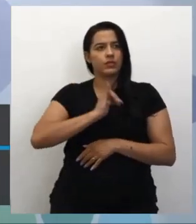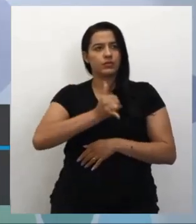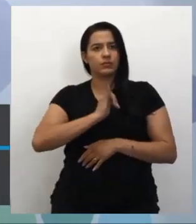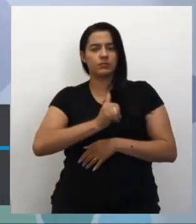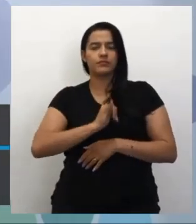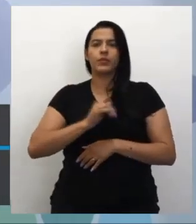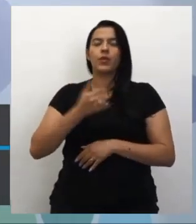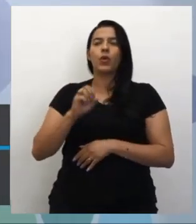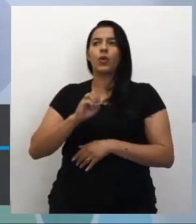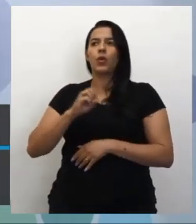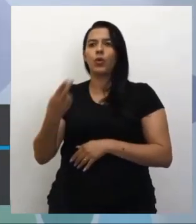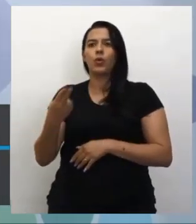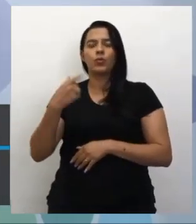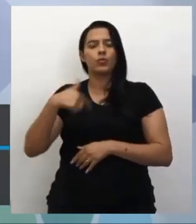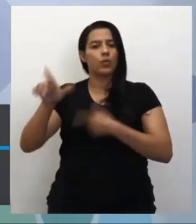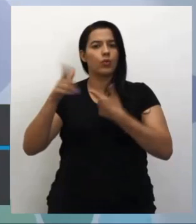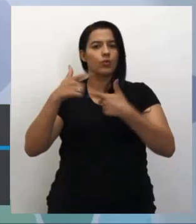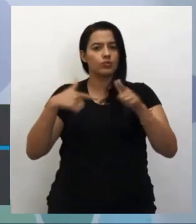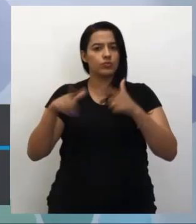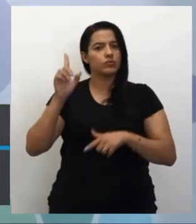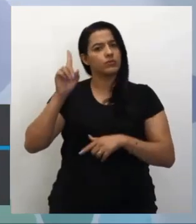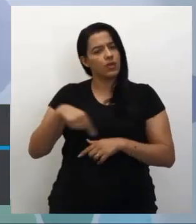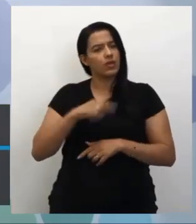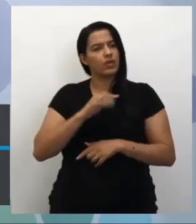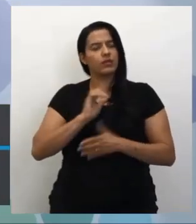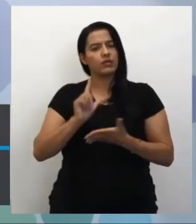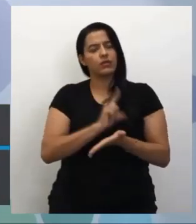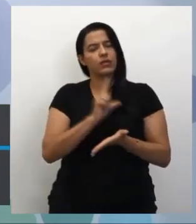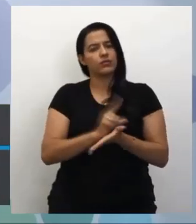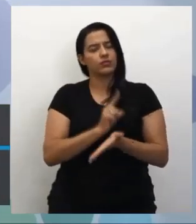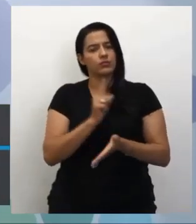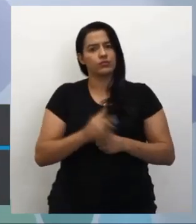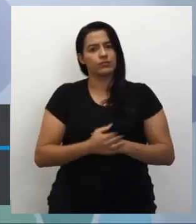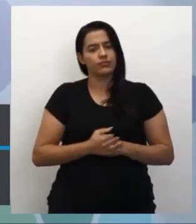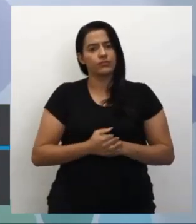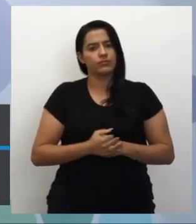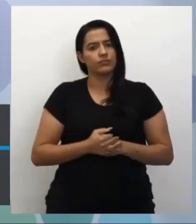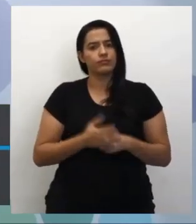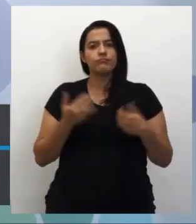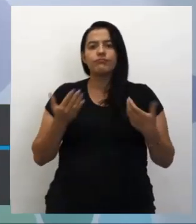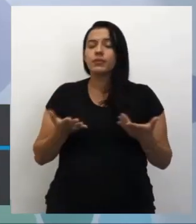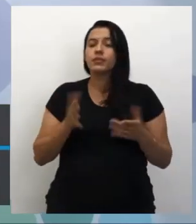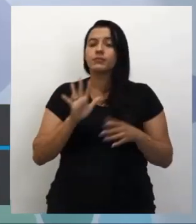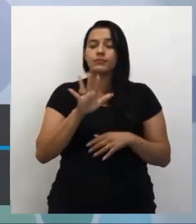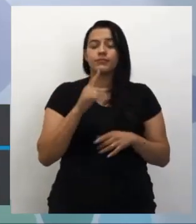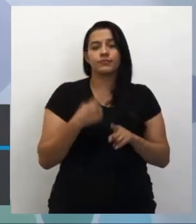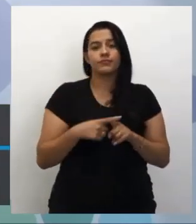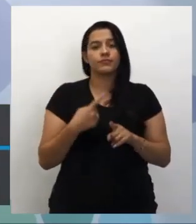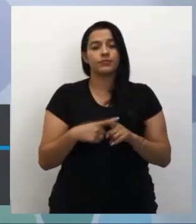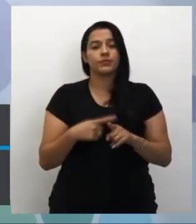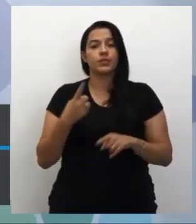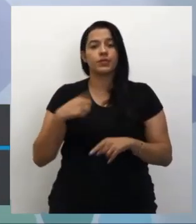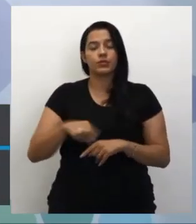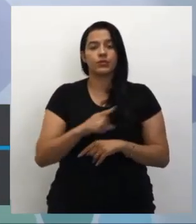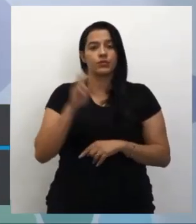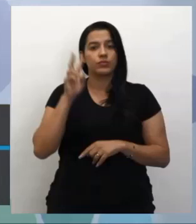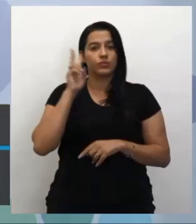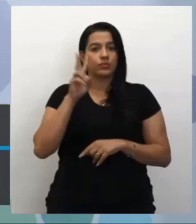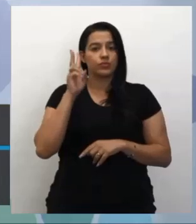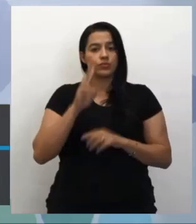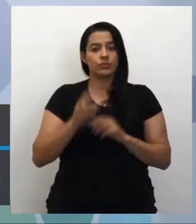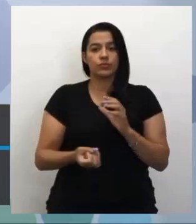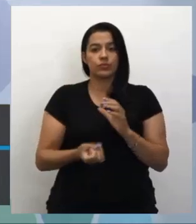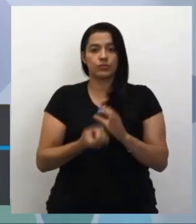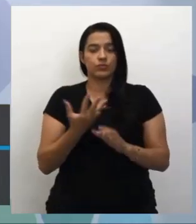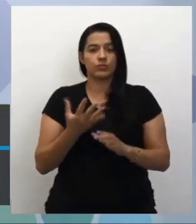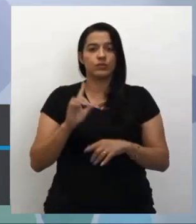Ramos, Guimarães Rosa contando uma história é literatura? Simplesmente porque quando a gente constrói uma história para ir para